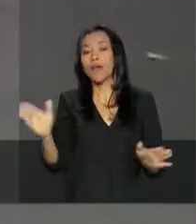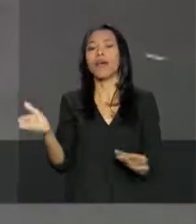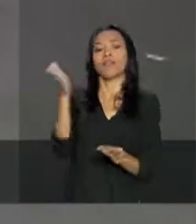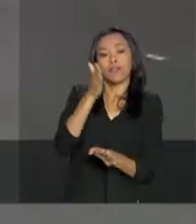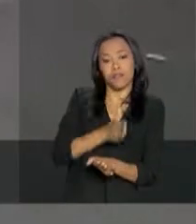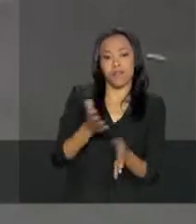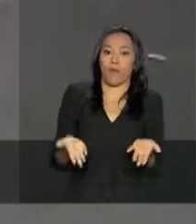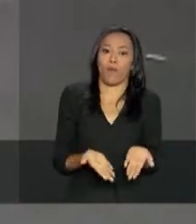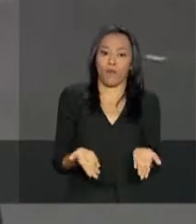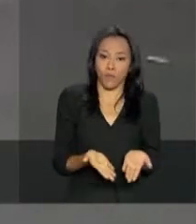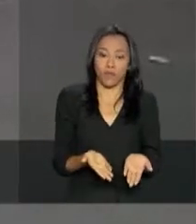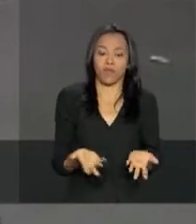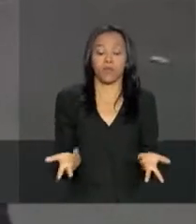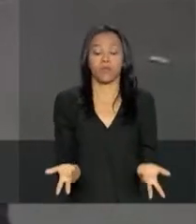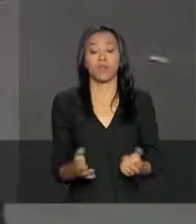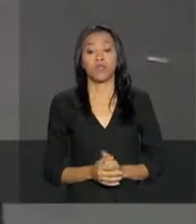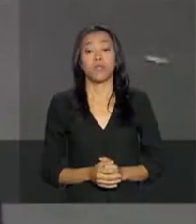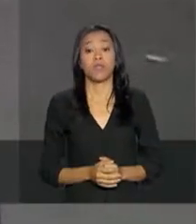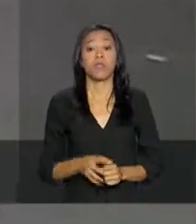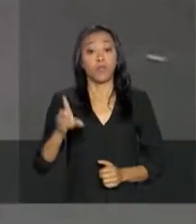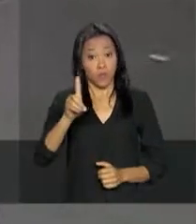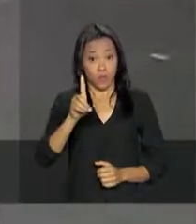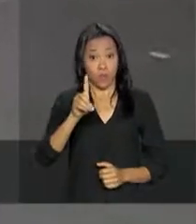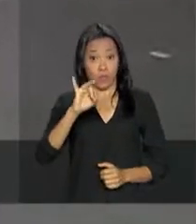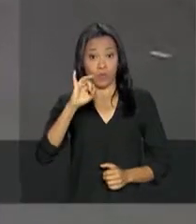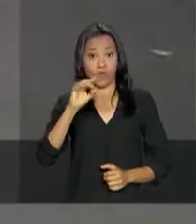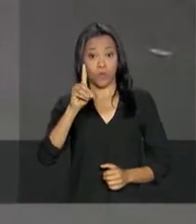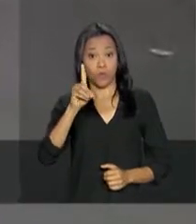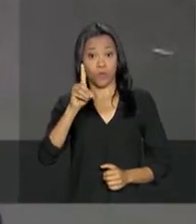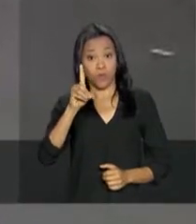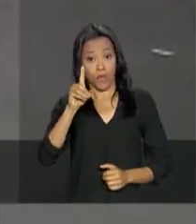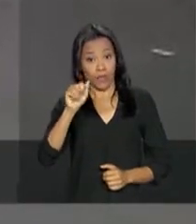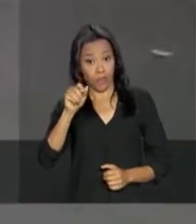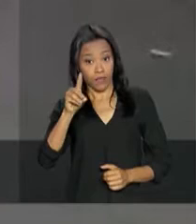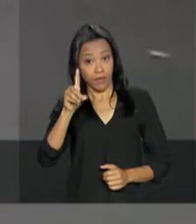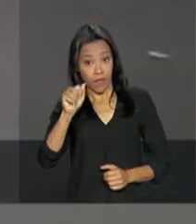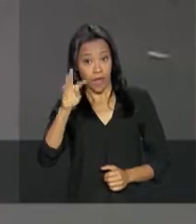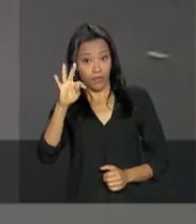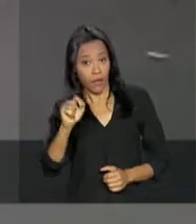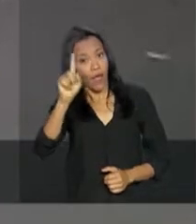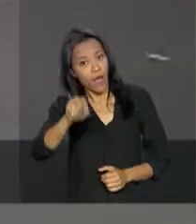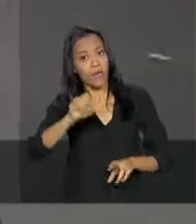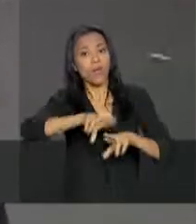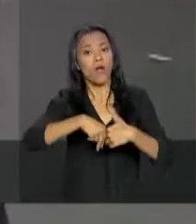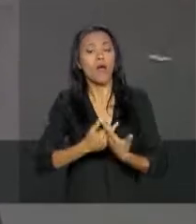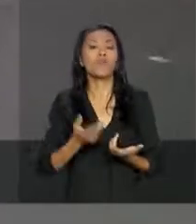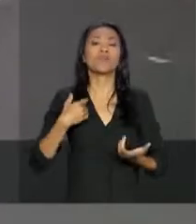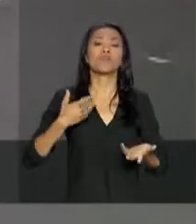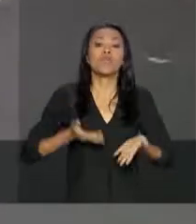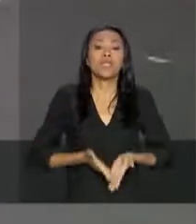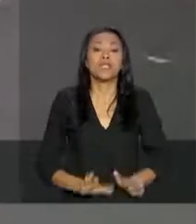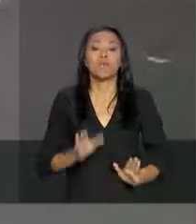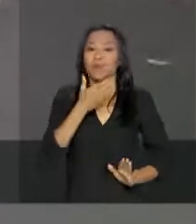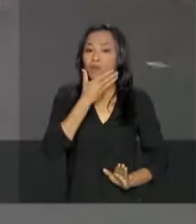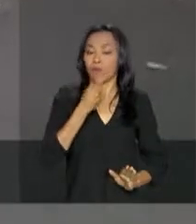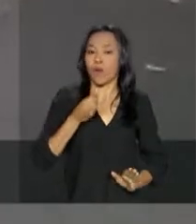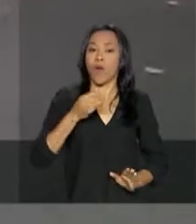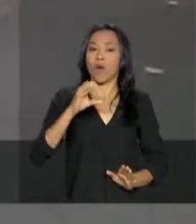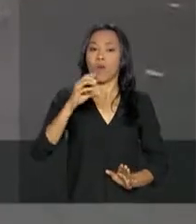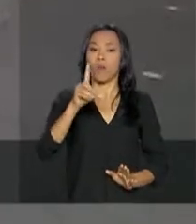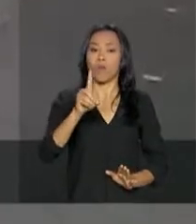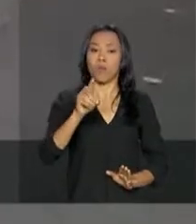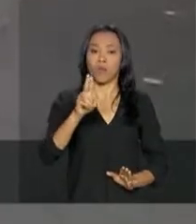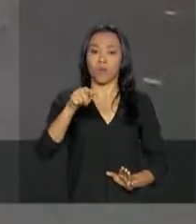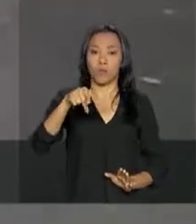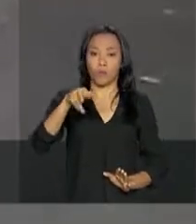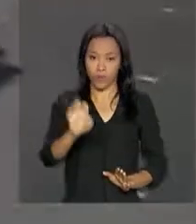antecipada para hoje. A data homenageia ao nascimento de Duque de Caxias, que é o patrono do